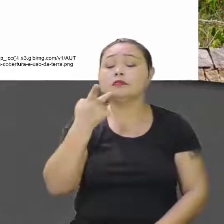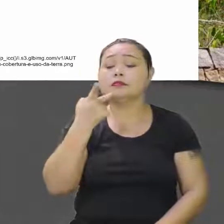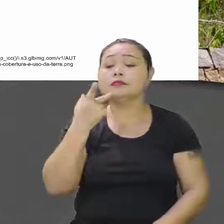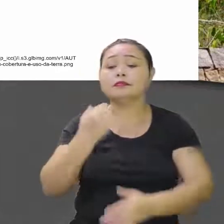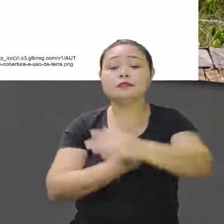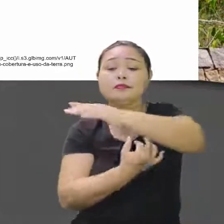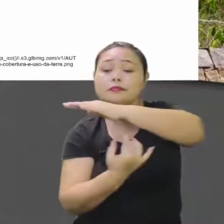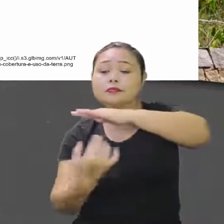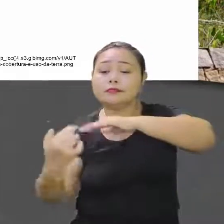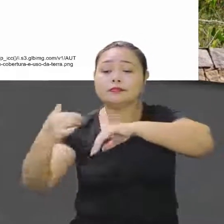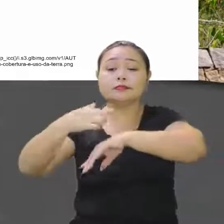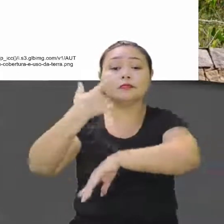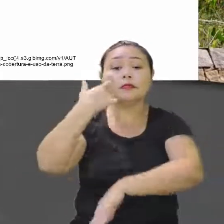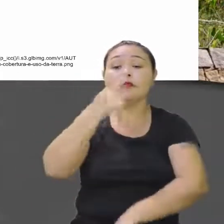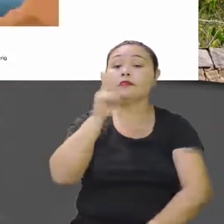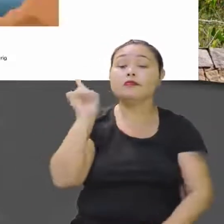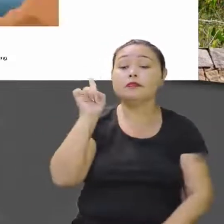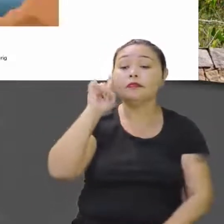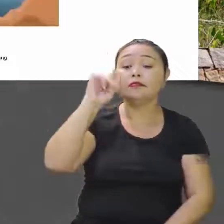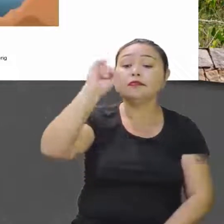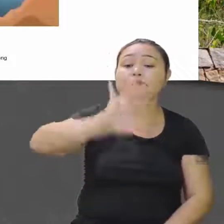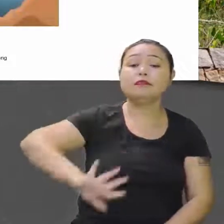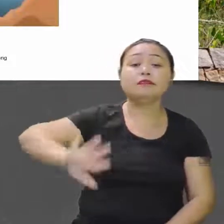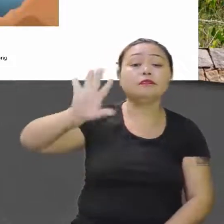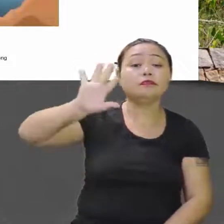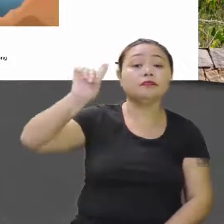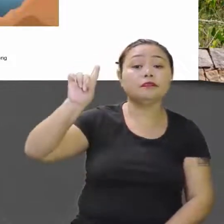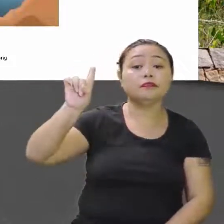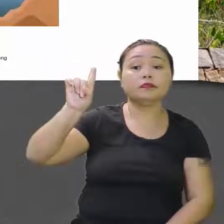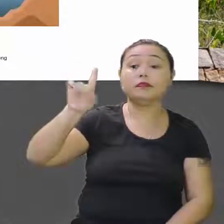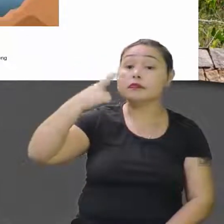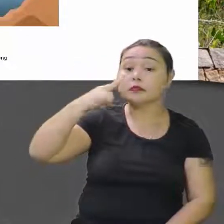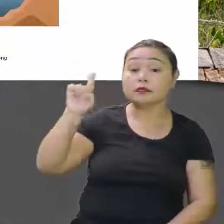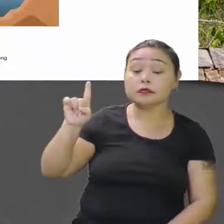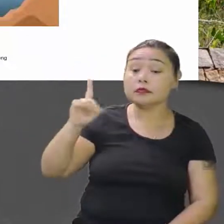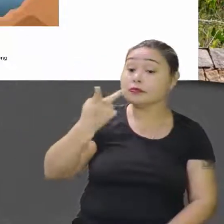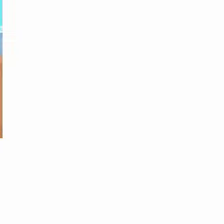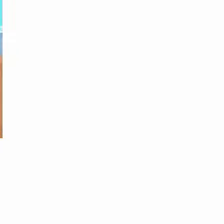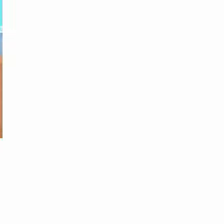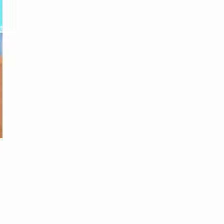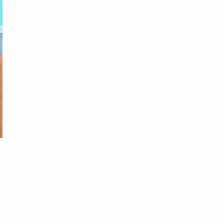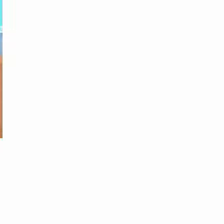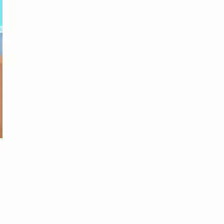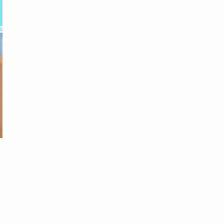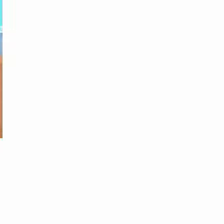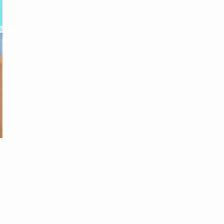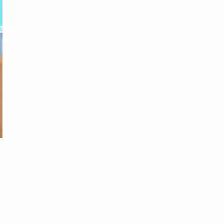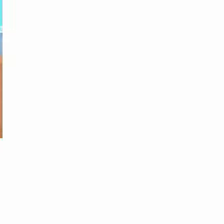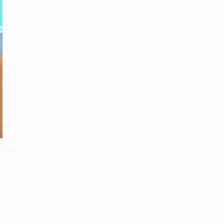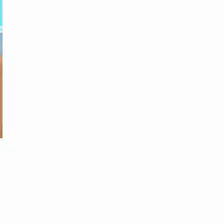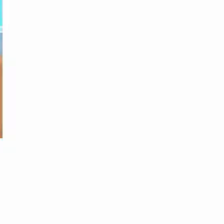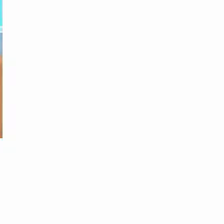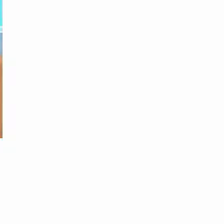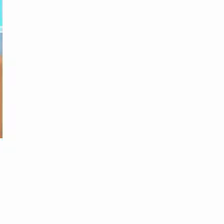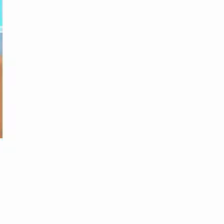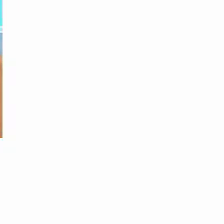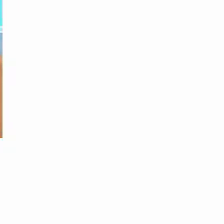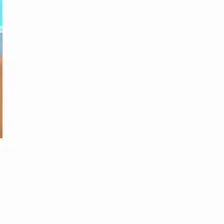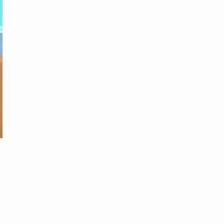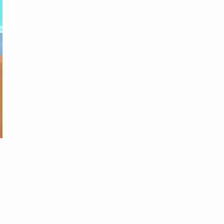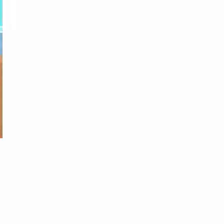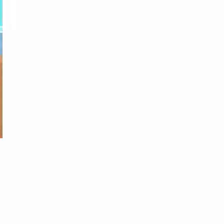falar de meio ambiente. Olha só aqui essa imagem. O que é que eu tenho aqui? Eu tenho